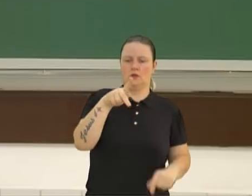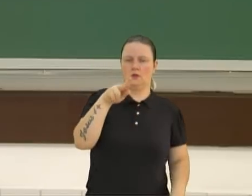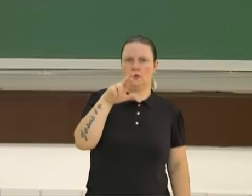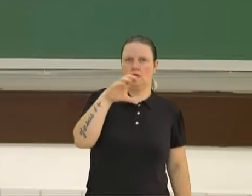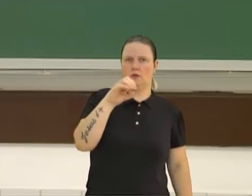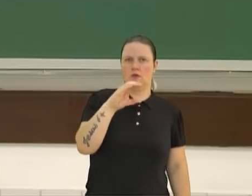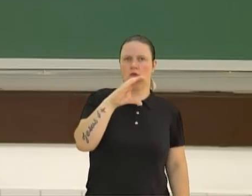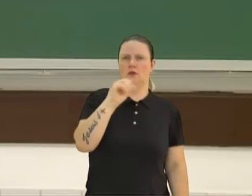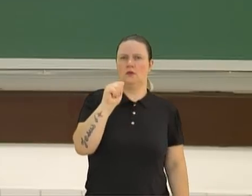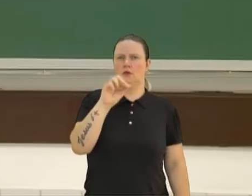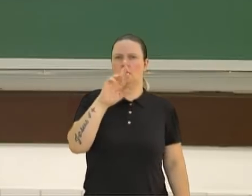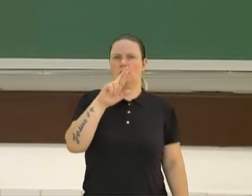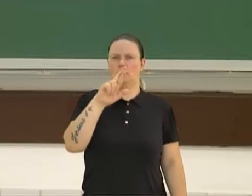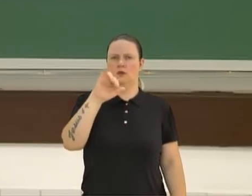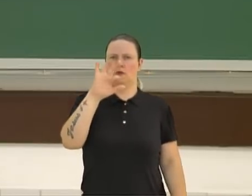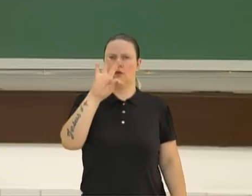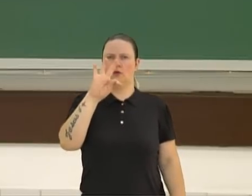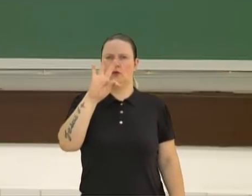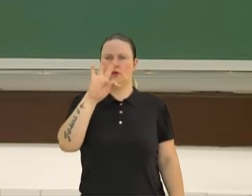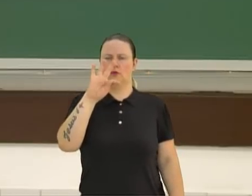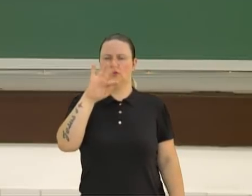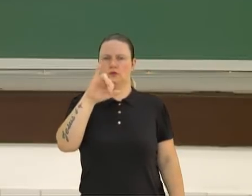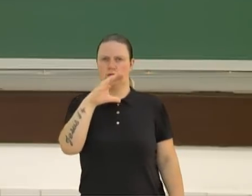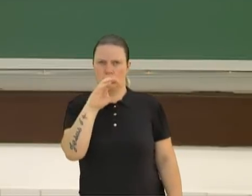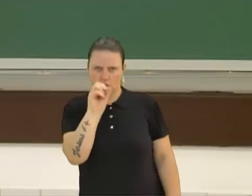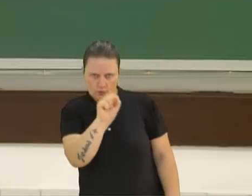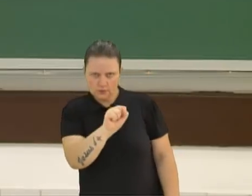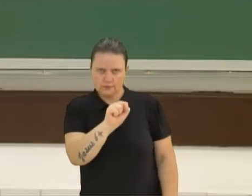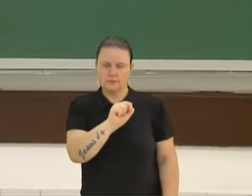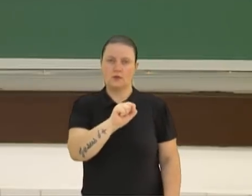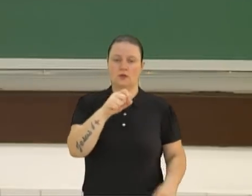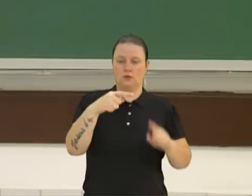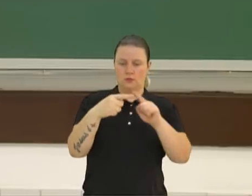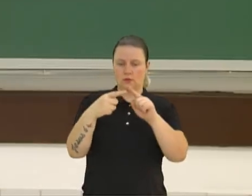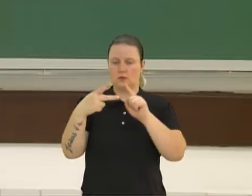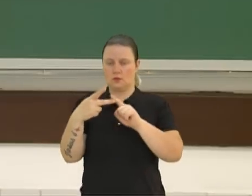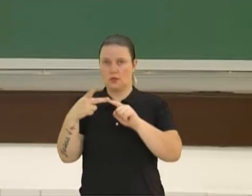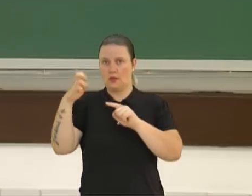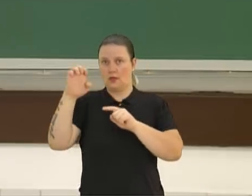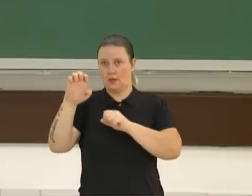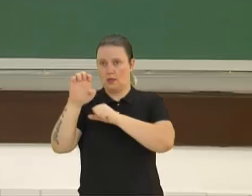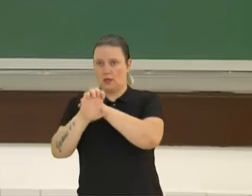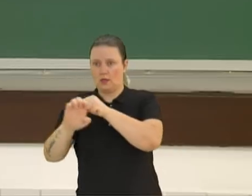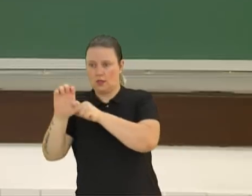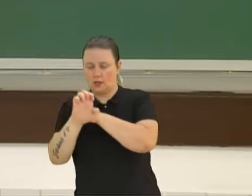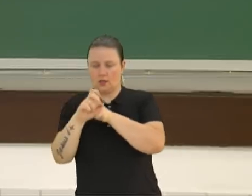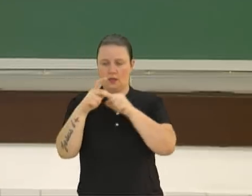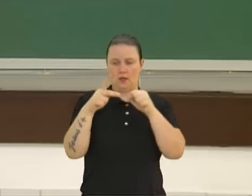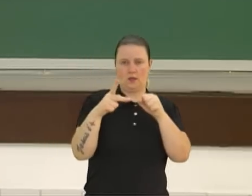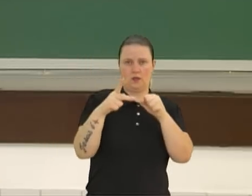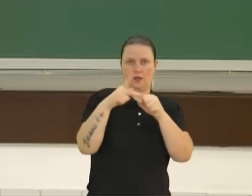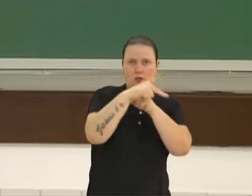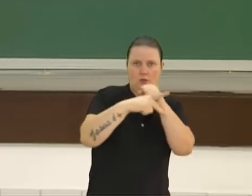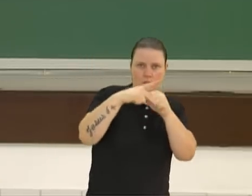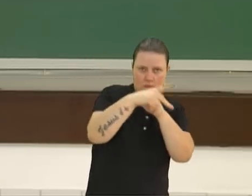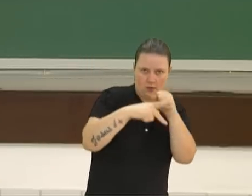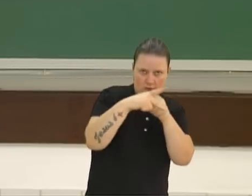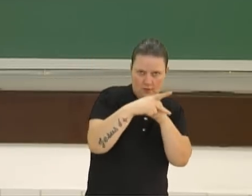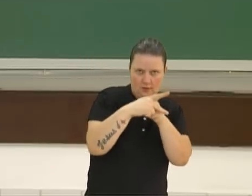seres, de acordo com o tipo de célula, nós vamos chamar de seres eucariontes ou eucarióticos e